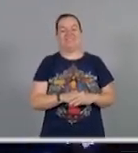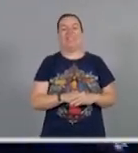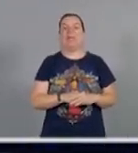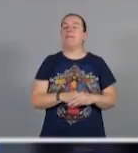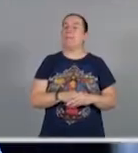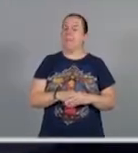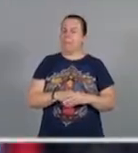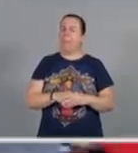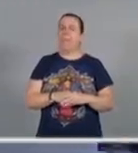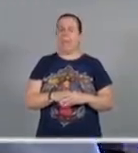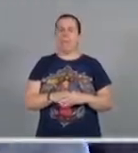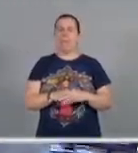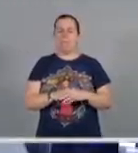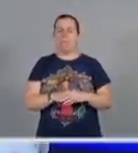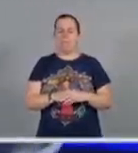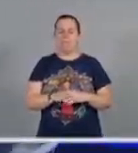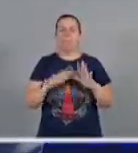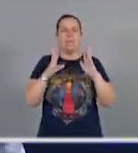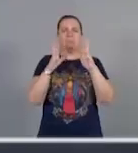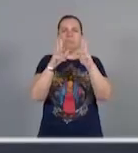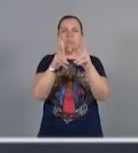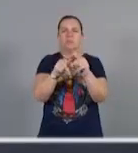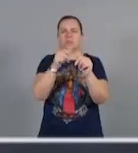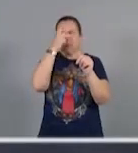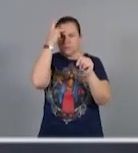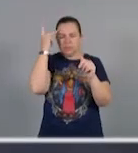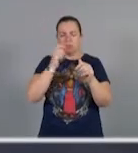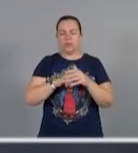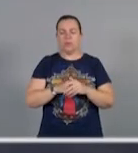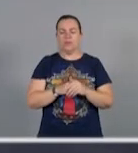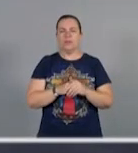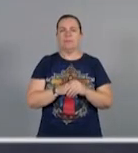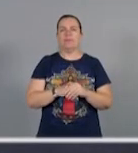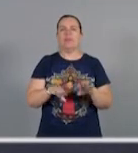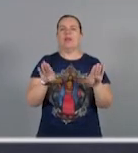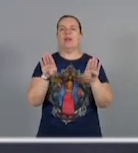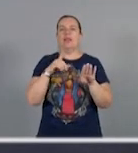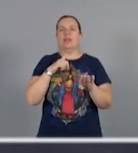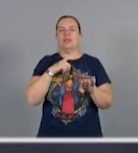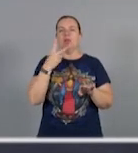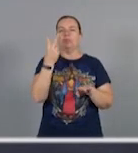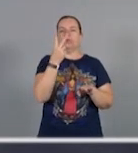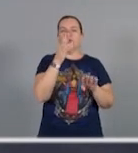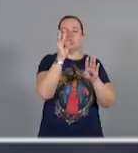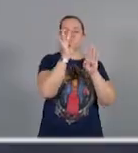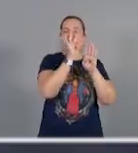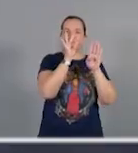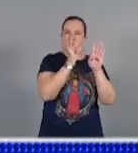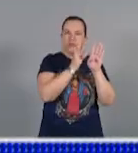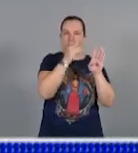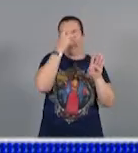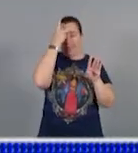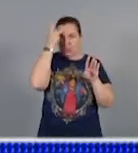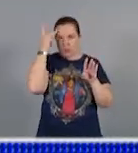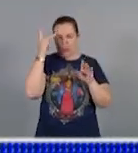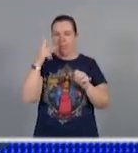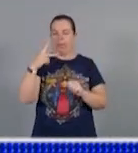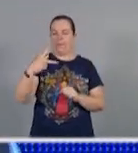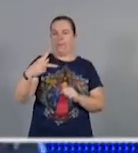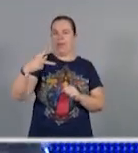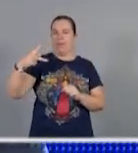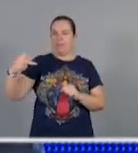Todo mundo, existe dois tipos de pessoa, PP e GG. E todo mundo quer ser P,